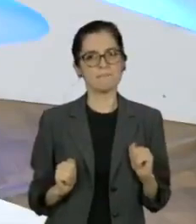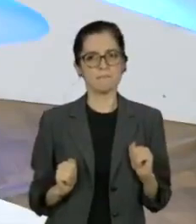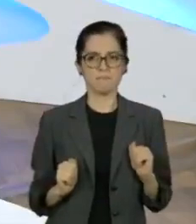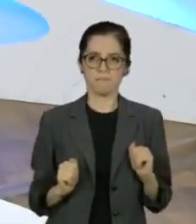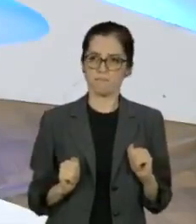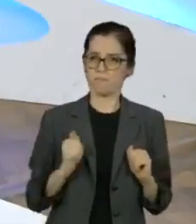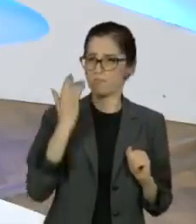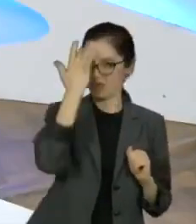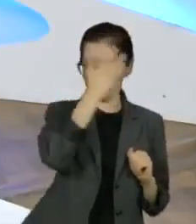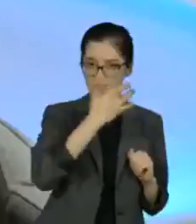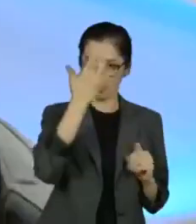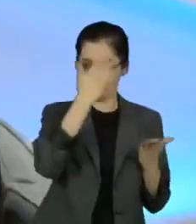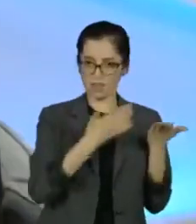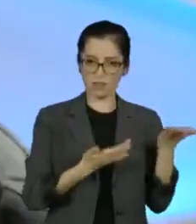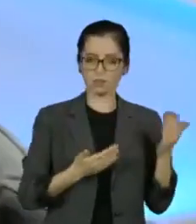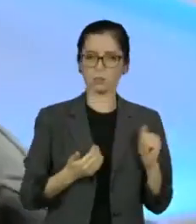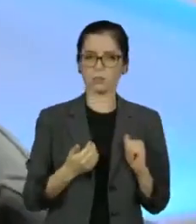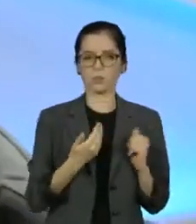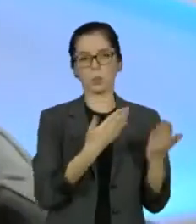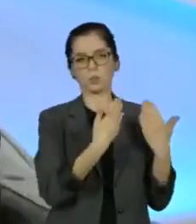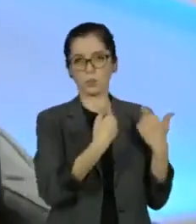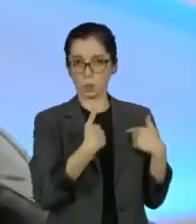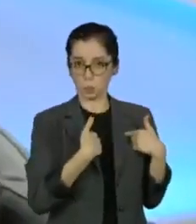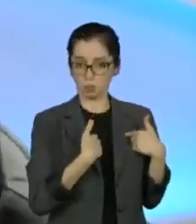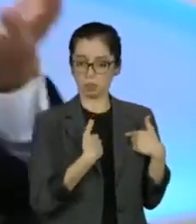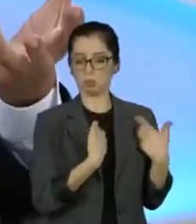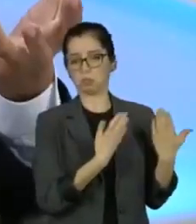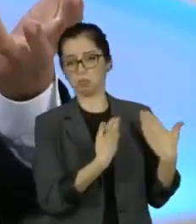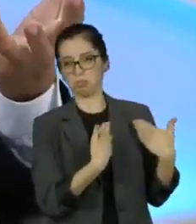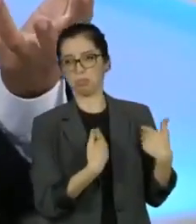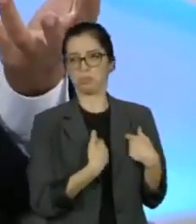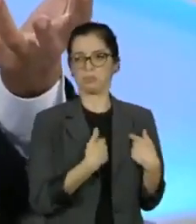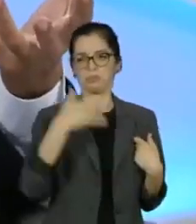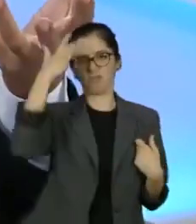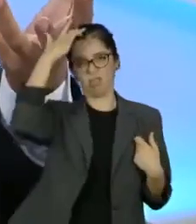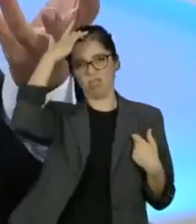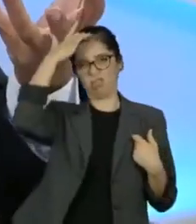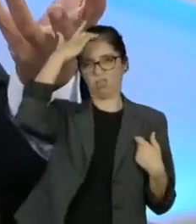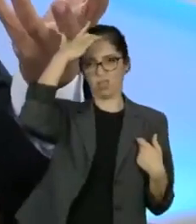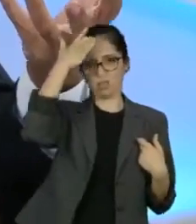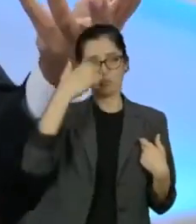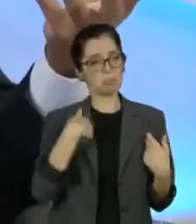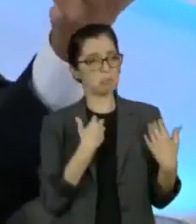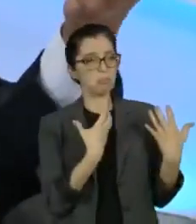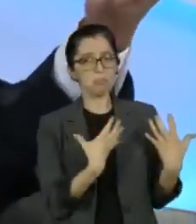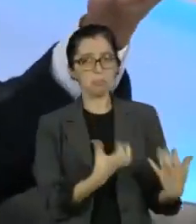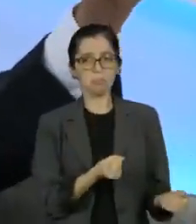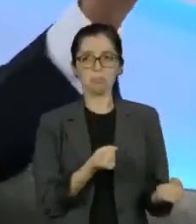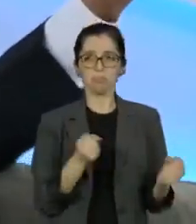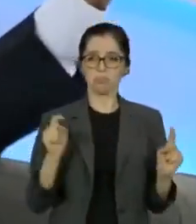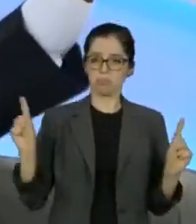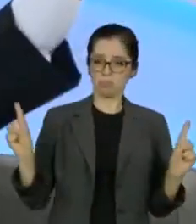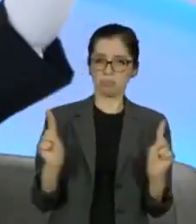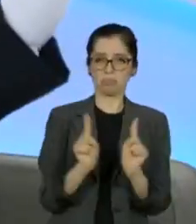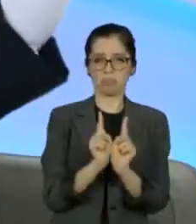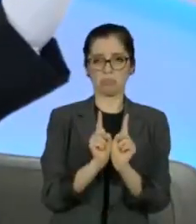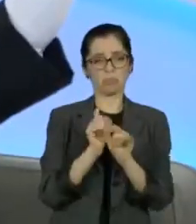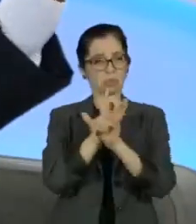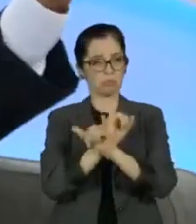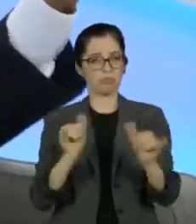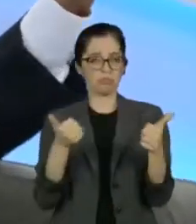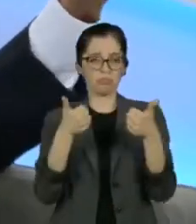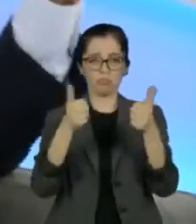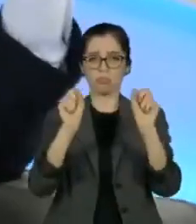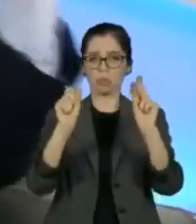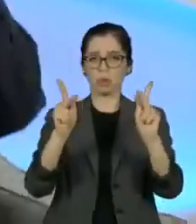vem conversar comigo todo sem jeito pensando que eu achei genial a ideia aí de sai então Kassab vai ligar